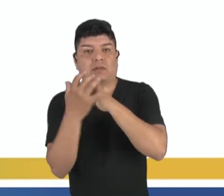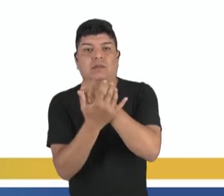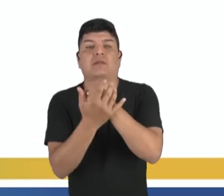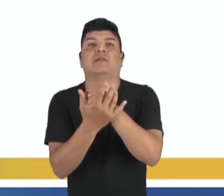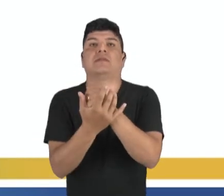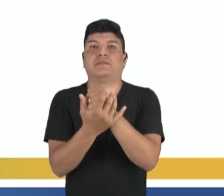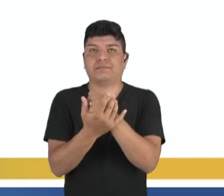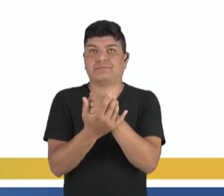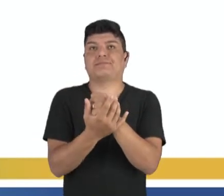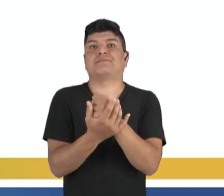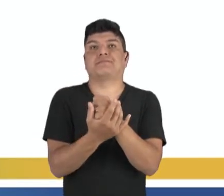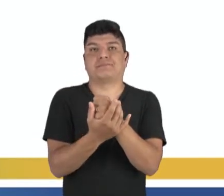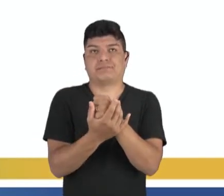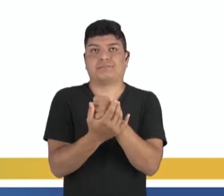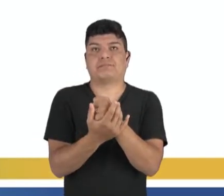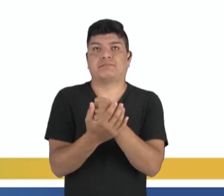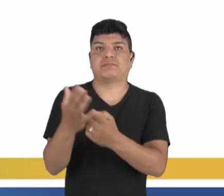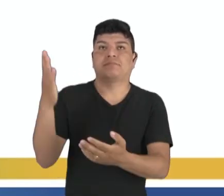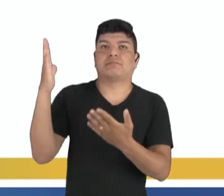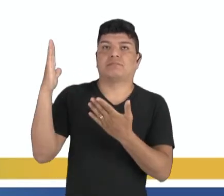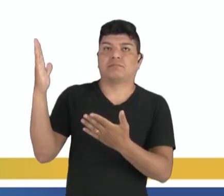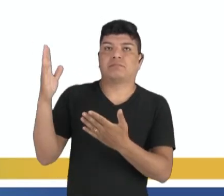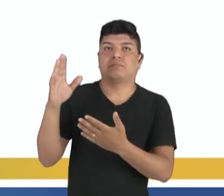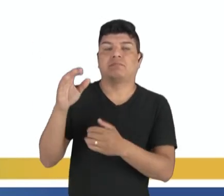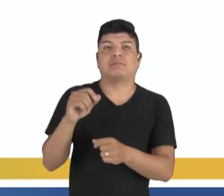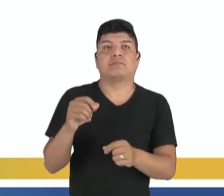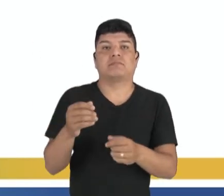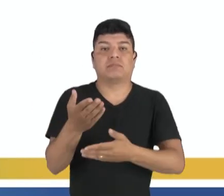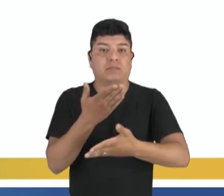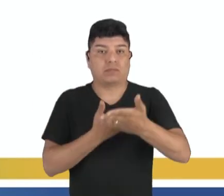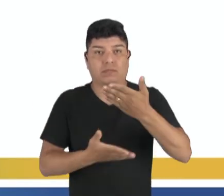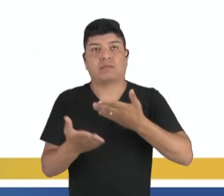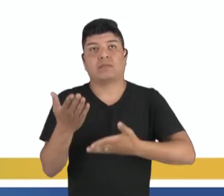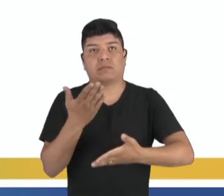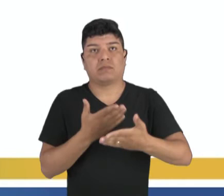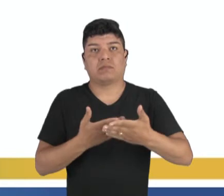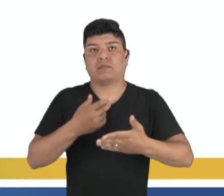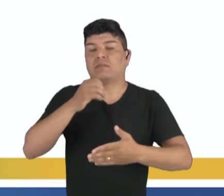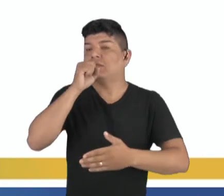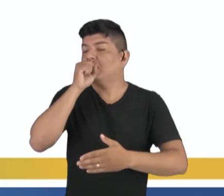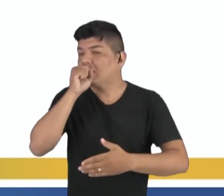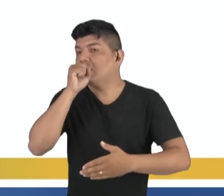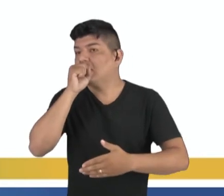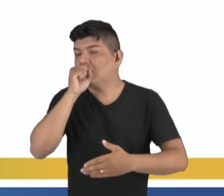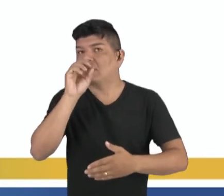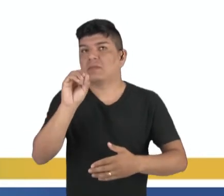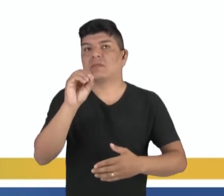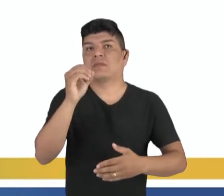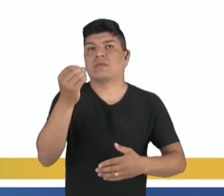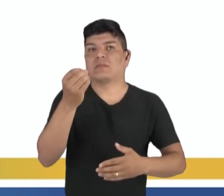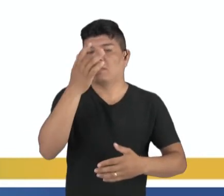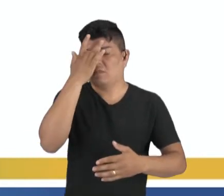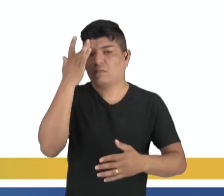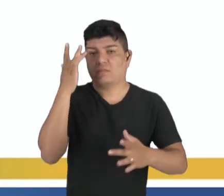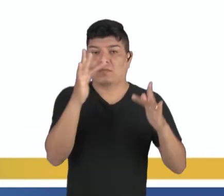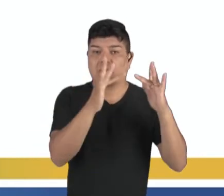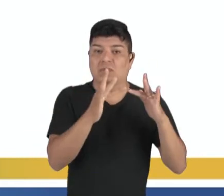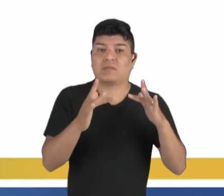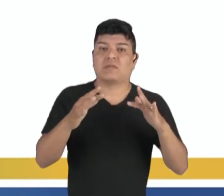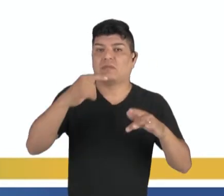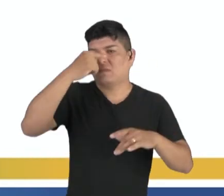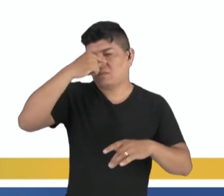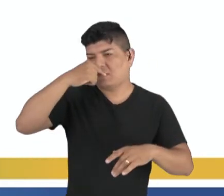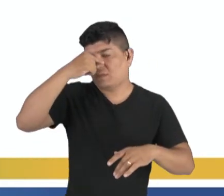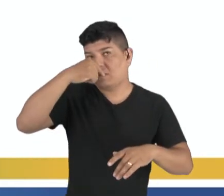do coronavírus, o SARS-CoV. A transmissão é por gotículas de saliva ou mucos de infectados, tosse e